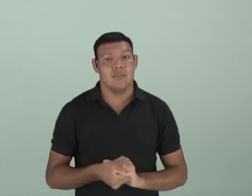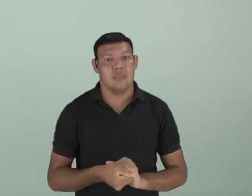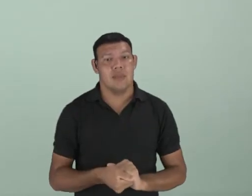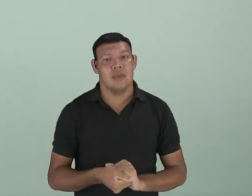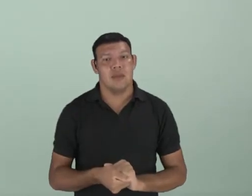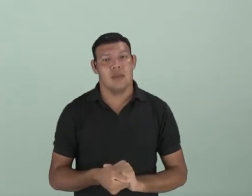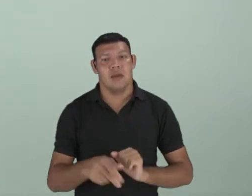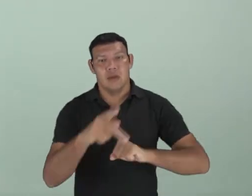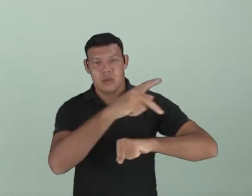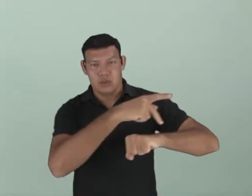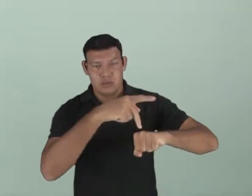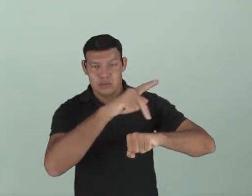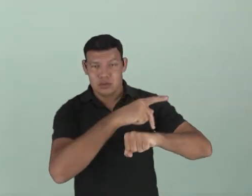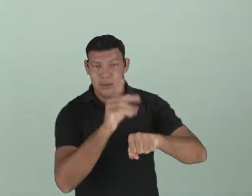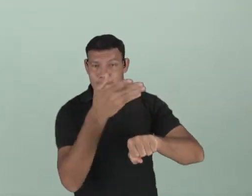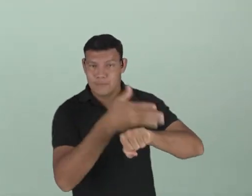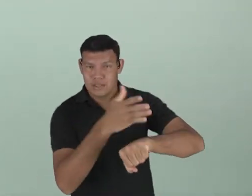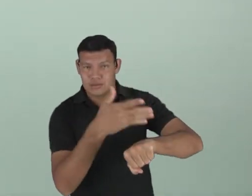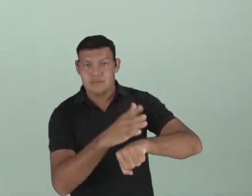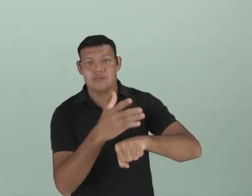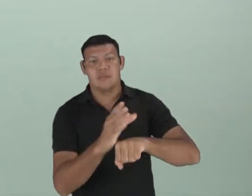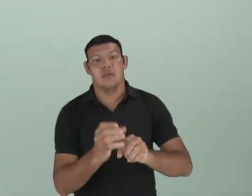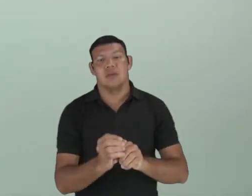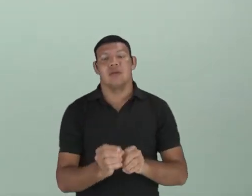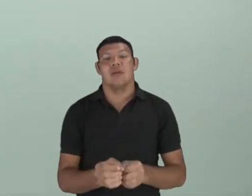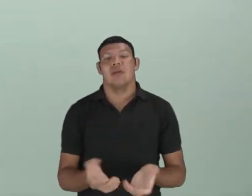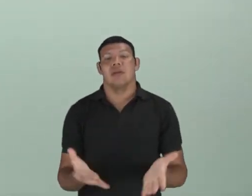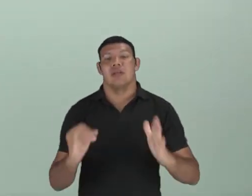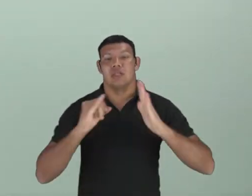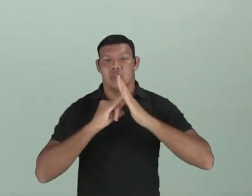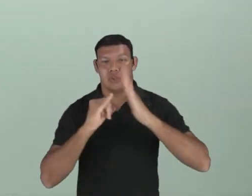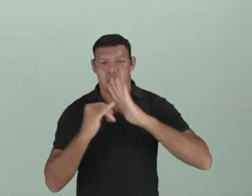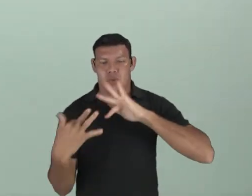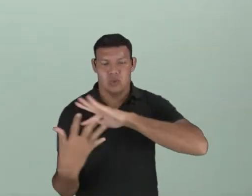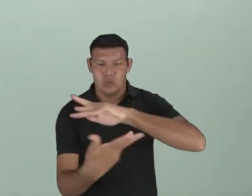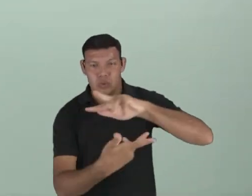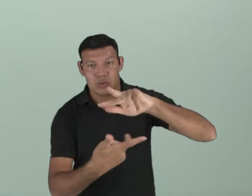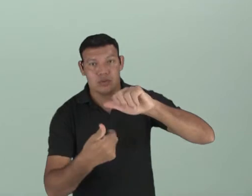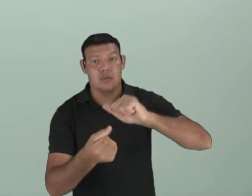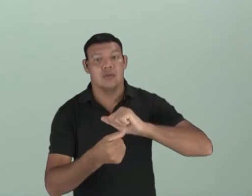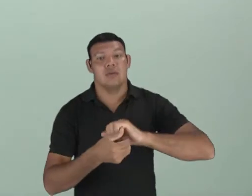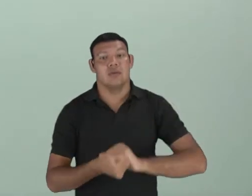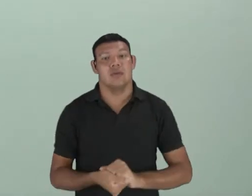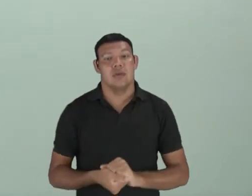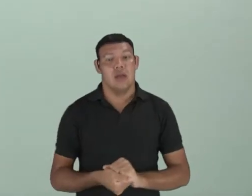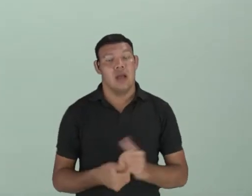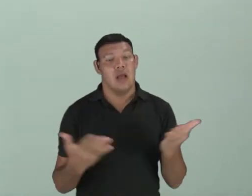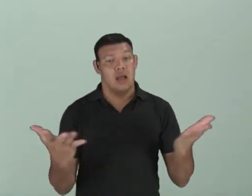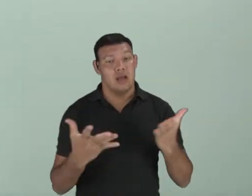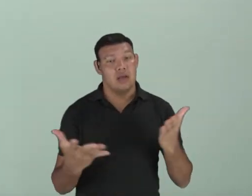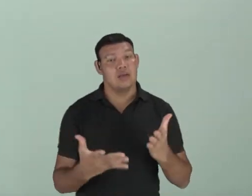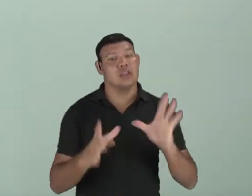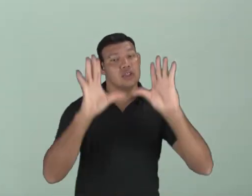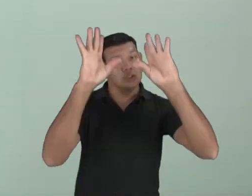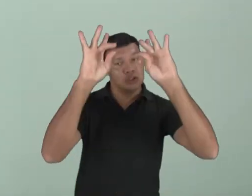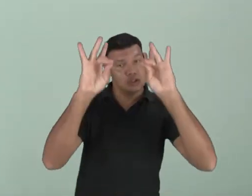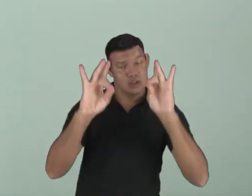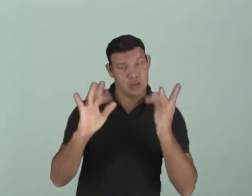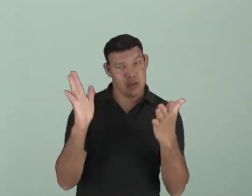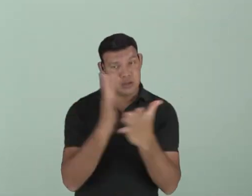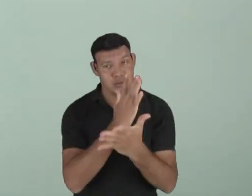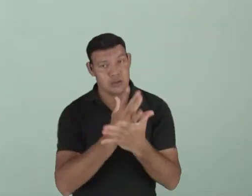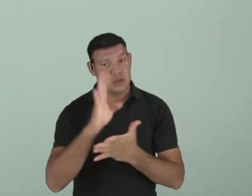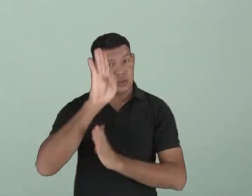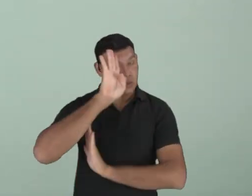de todos os países membros, diante das organizações internacionais, e eu vou citar para vocês algumas que vão